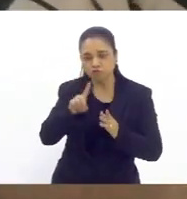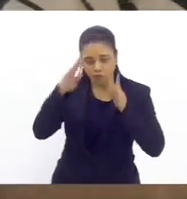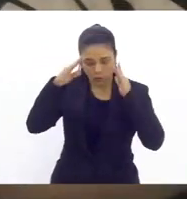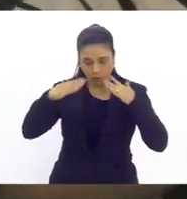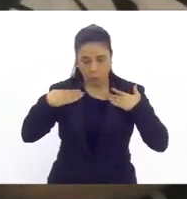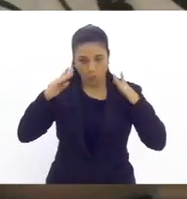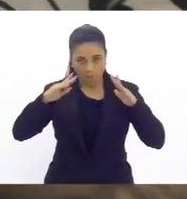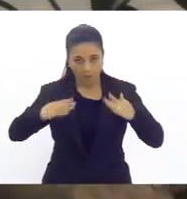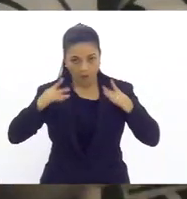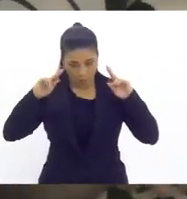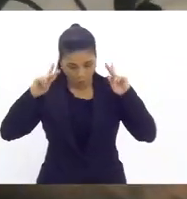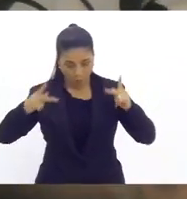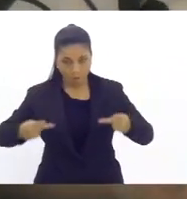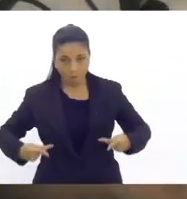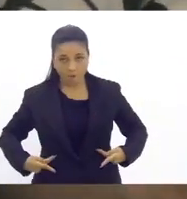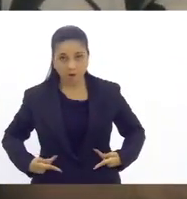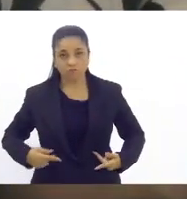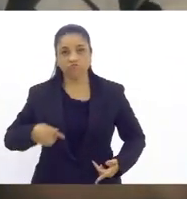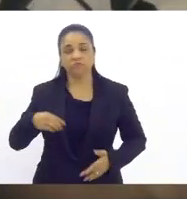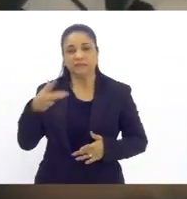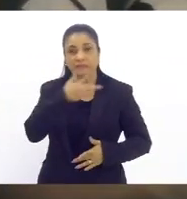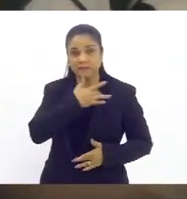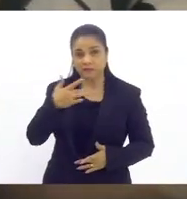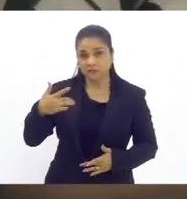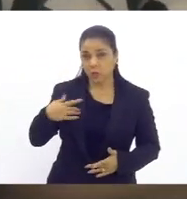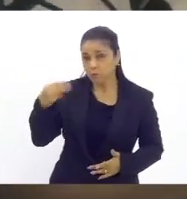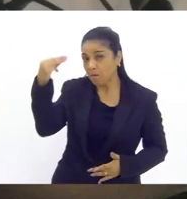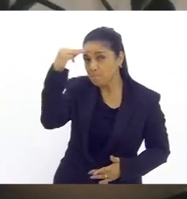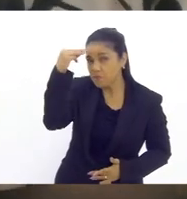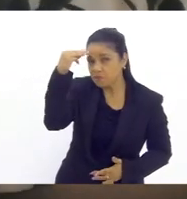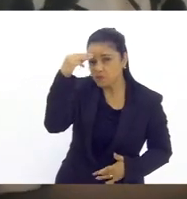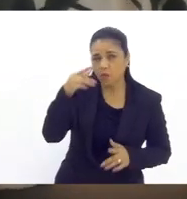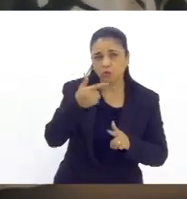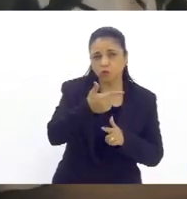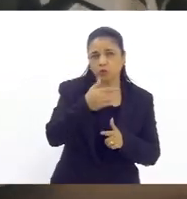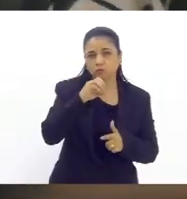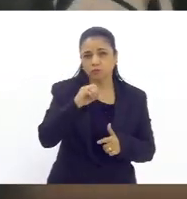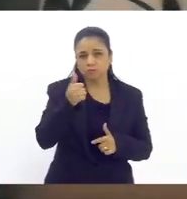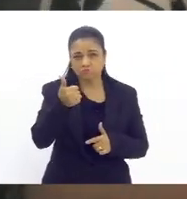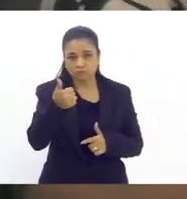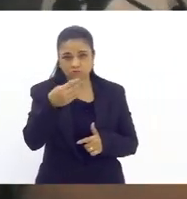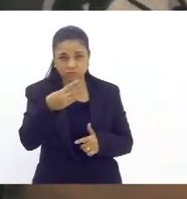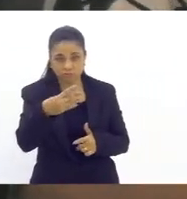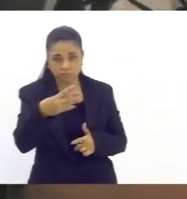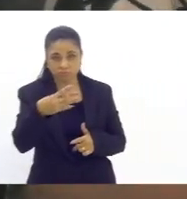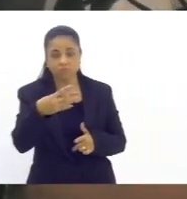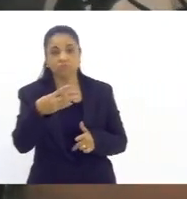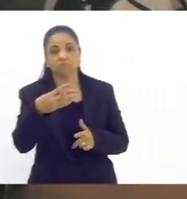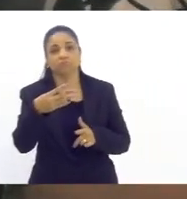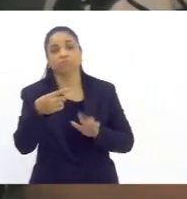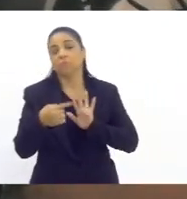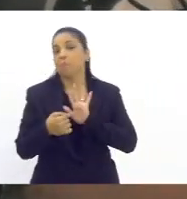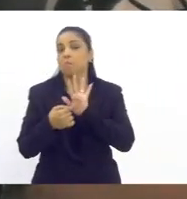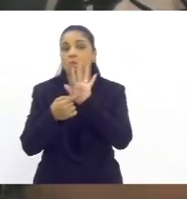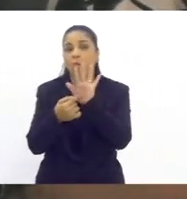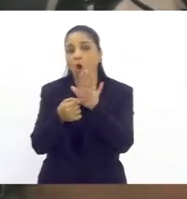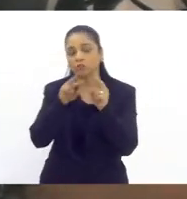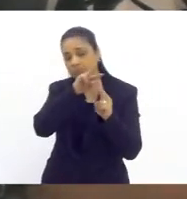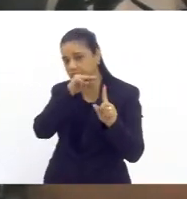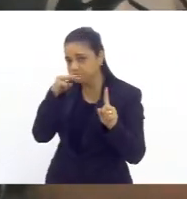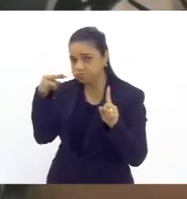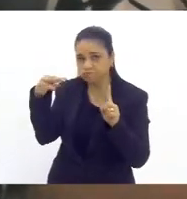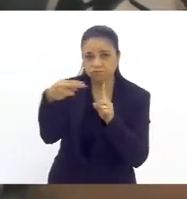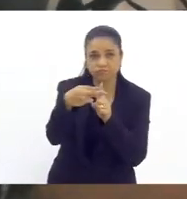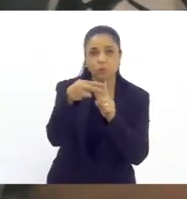é um programa que existe desde 2014 e é um programa que tem Exatamente Essa perspectiva né Acho que as falas